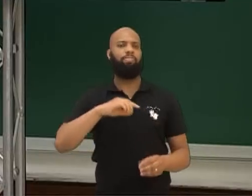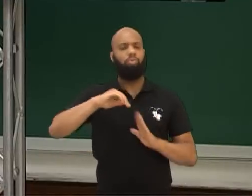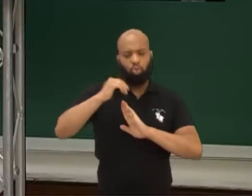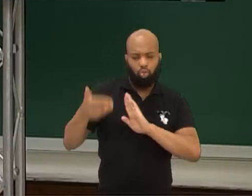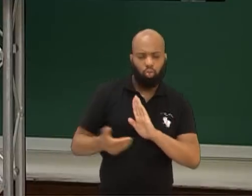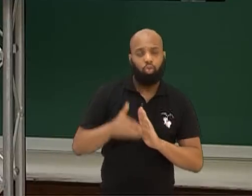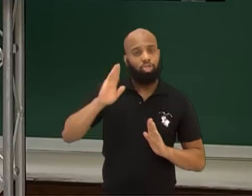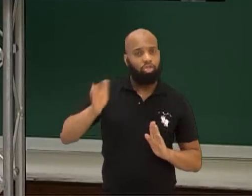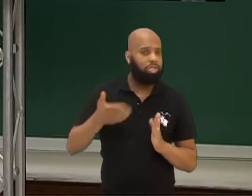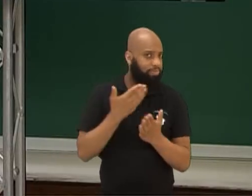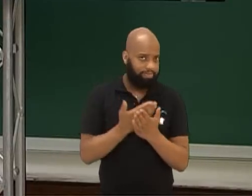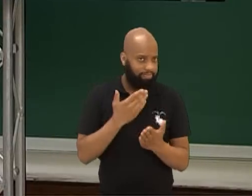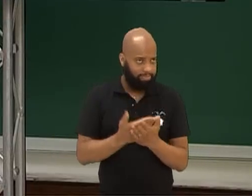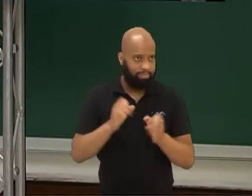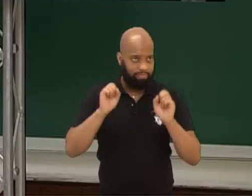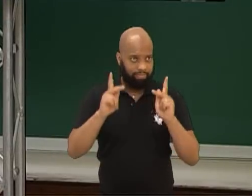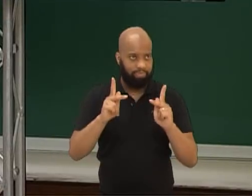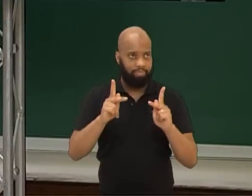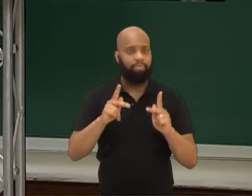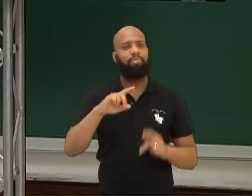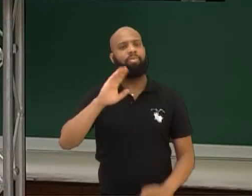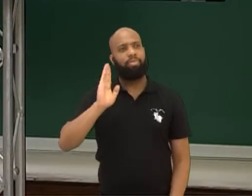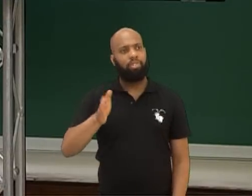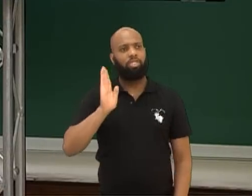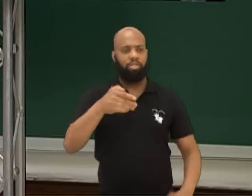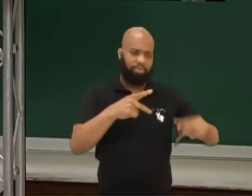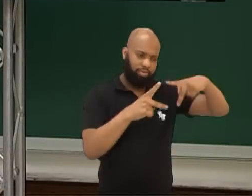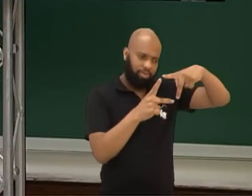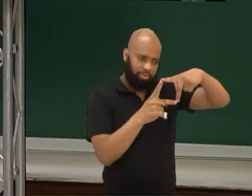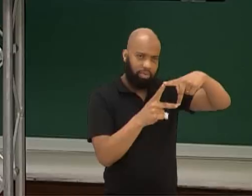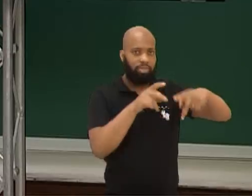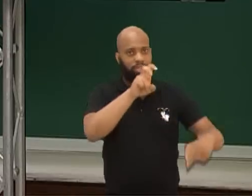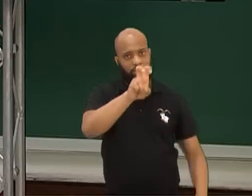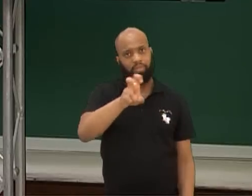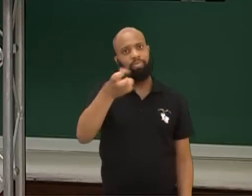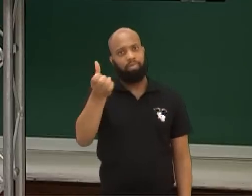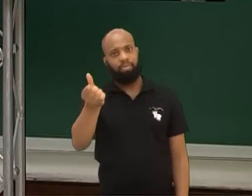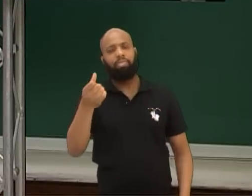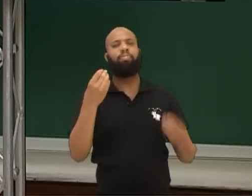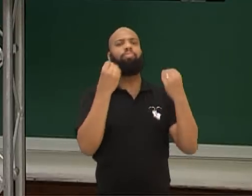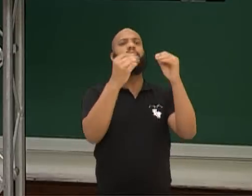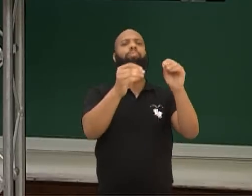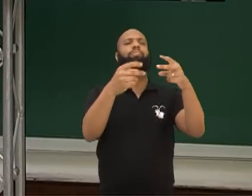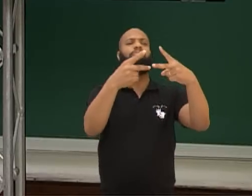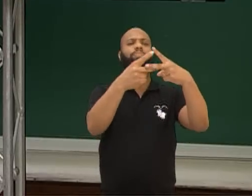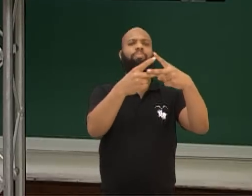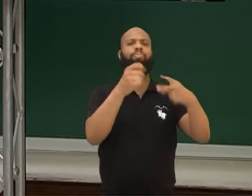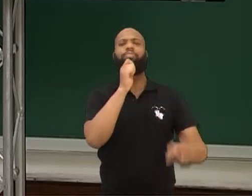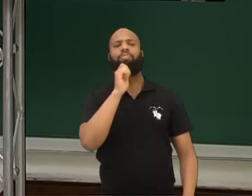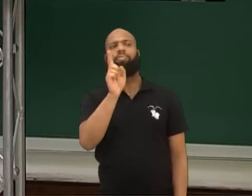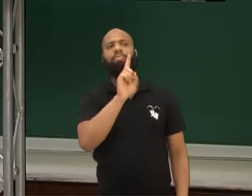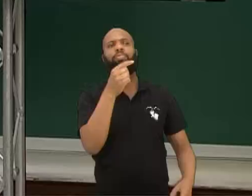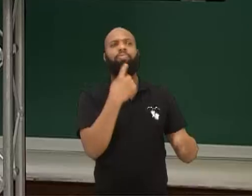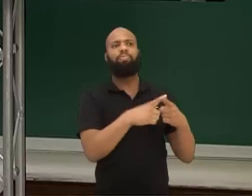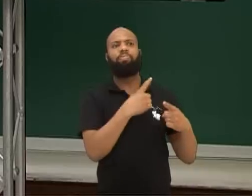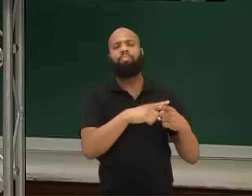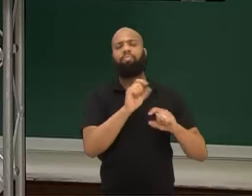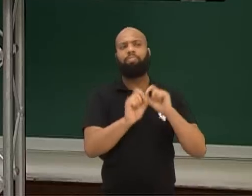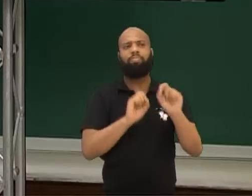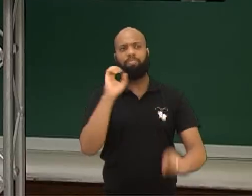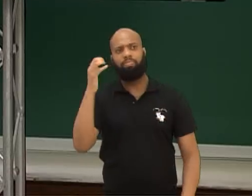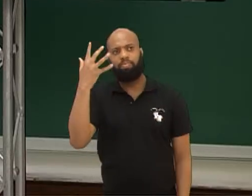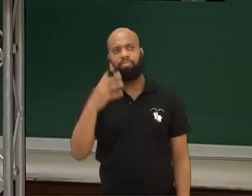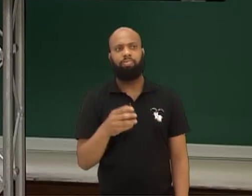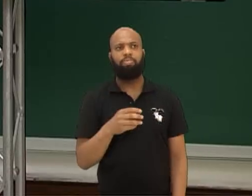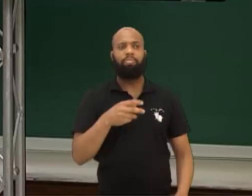a gente já viu, tá? Então, a gente já viu o quadrado, o pentágono. Eu não pus o triângulo, equilátero, porque o